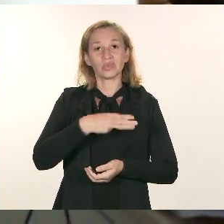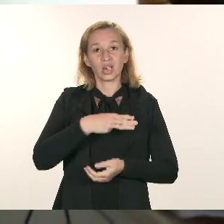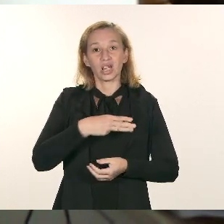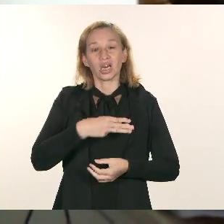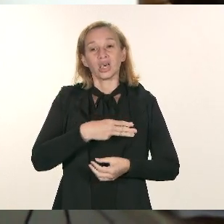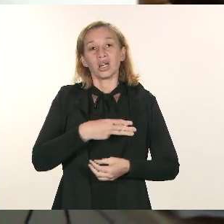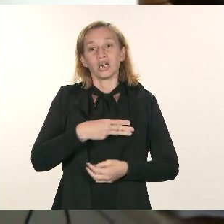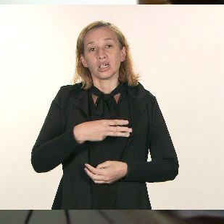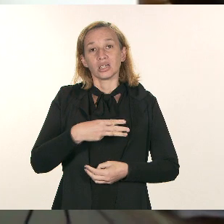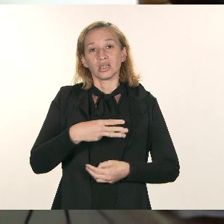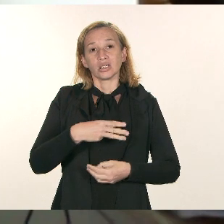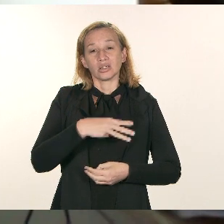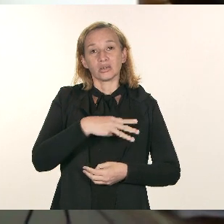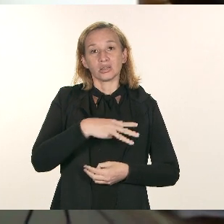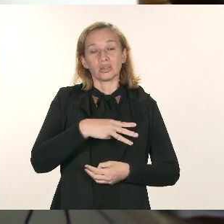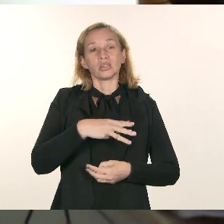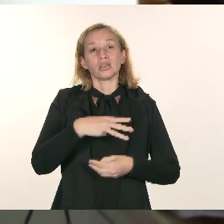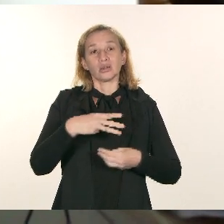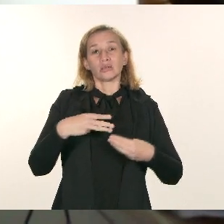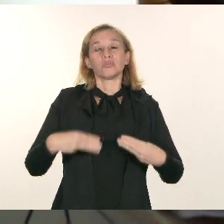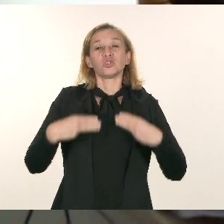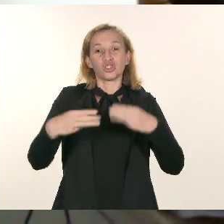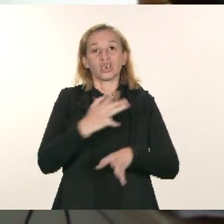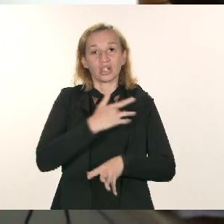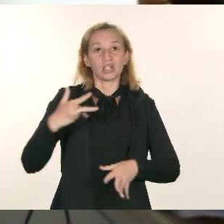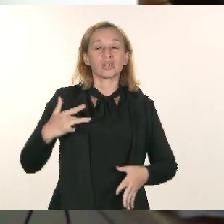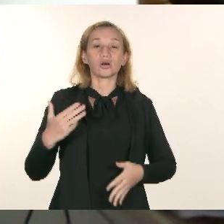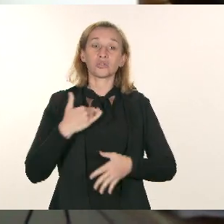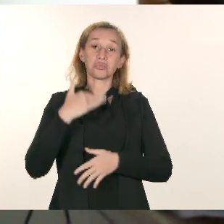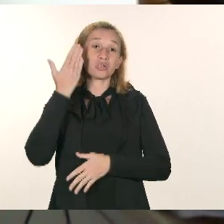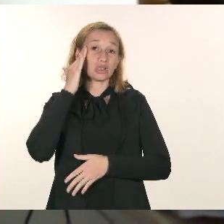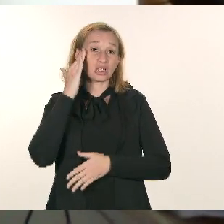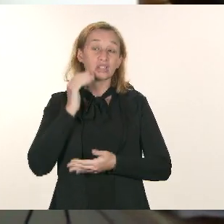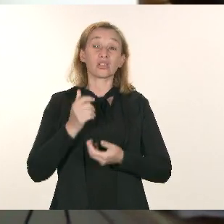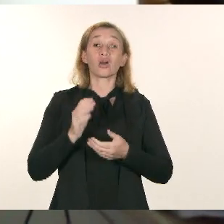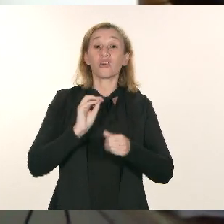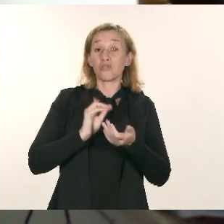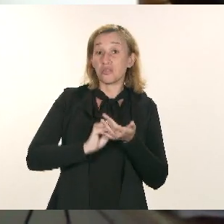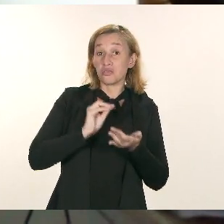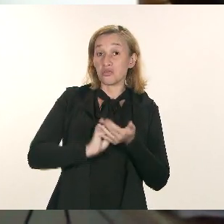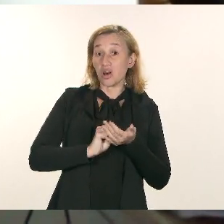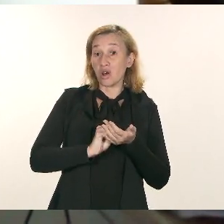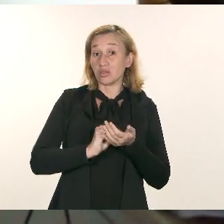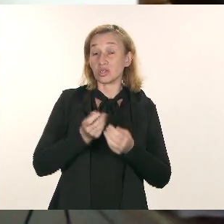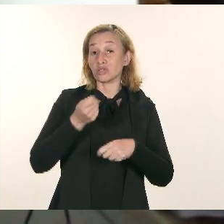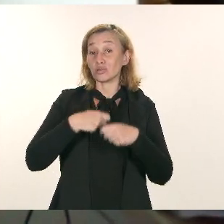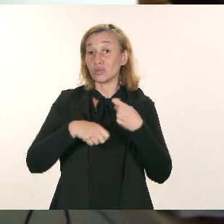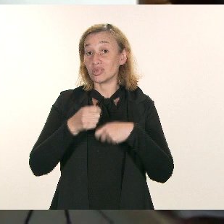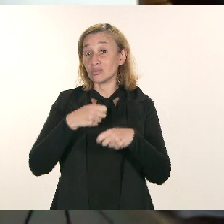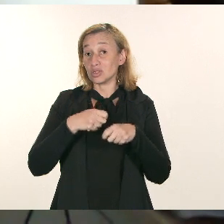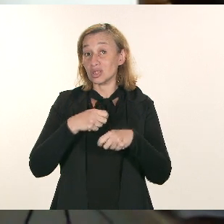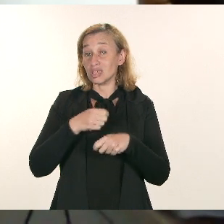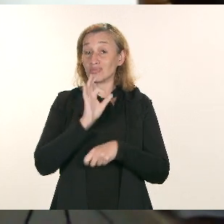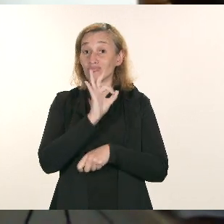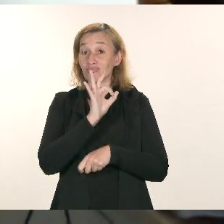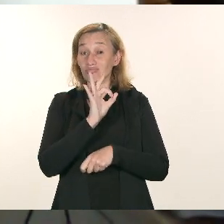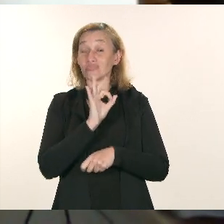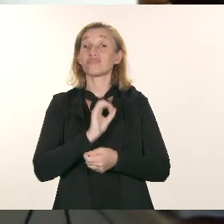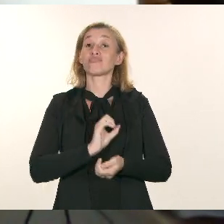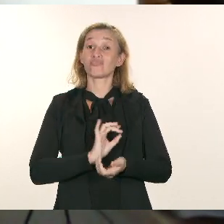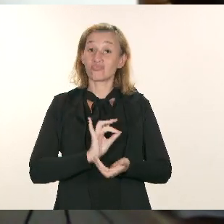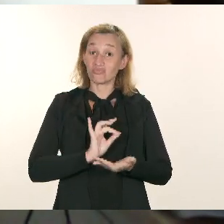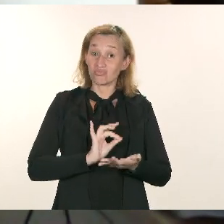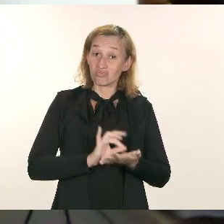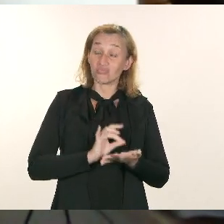do Plano Nacional de Imunização, no meu entendimento, falta de coordenação proposital para